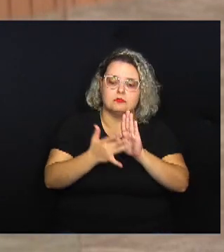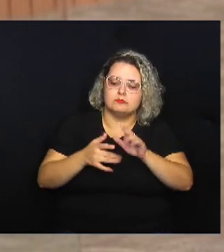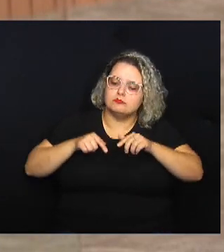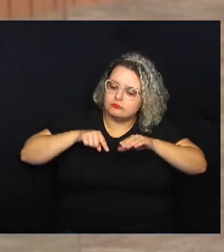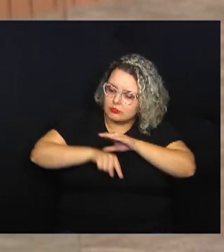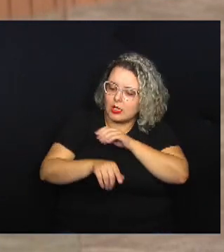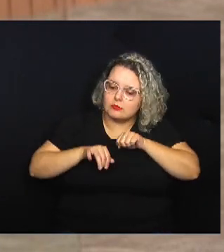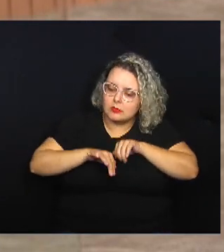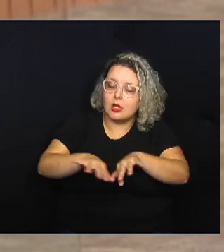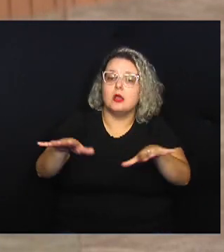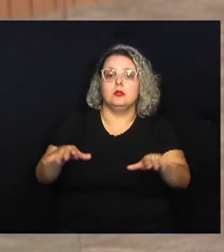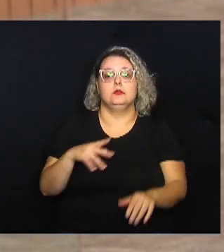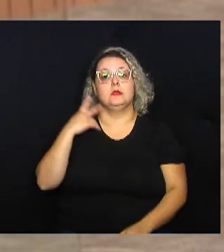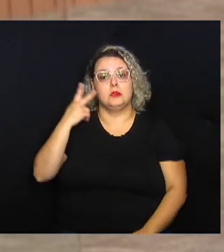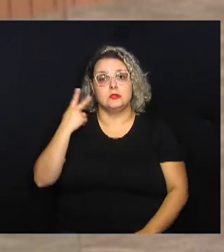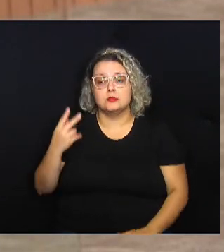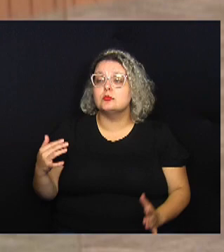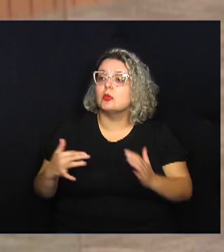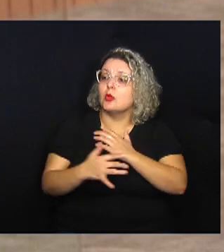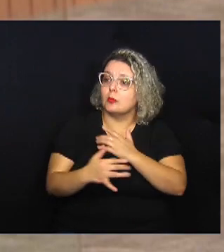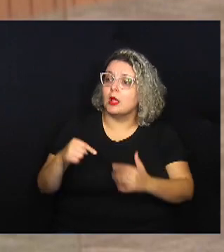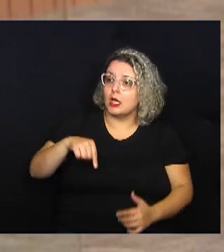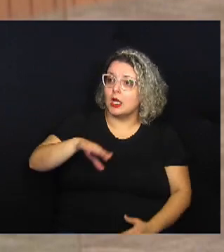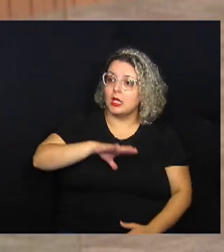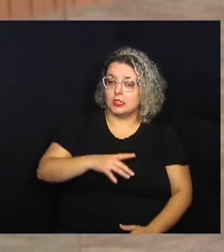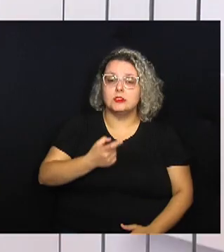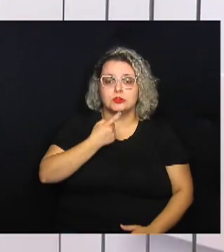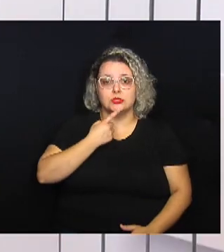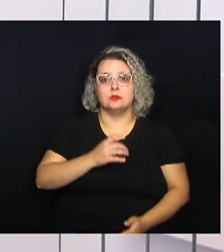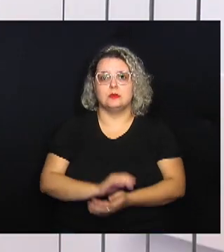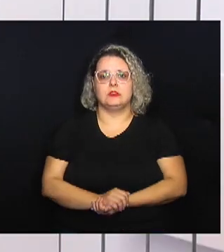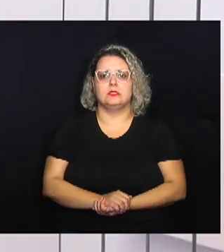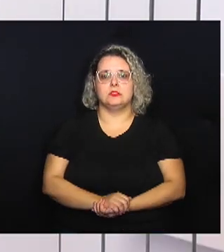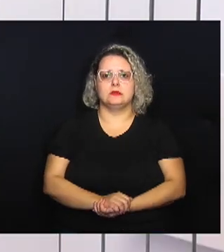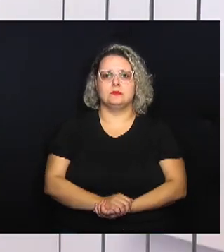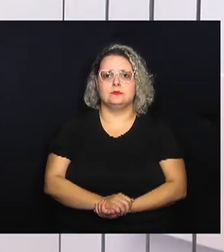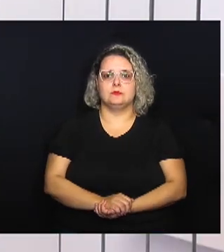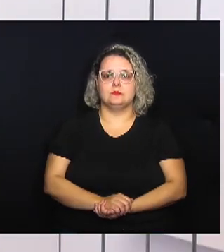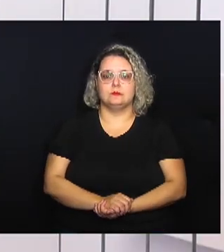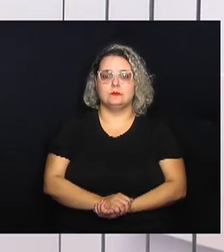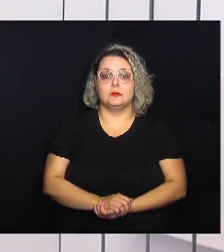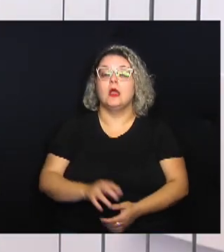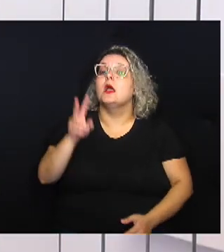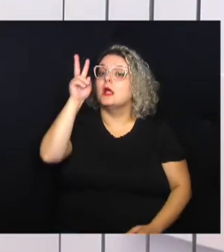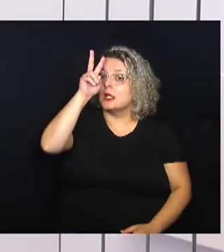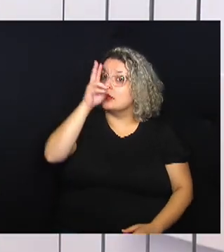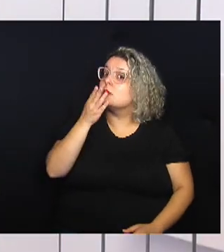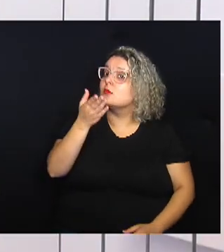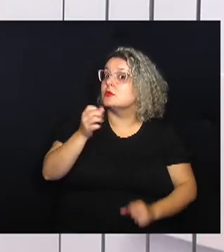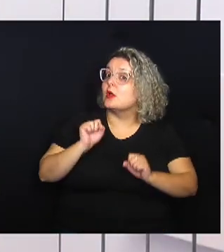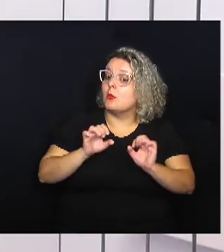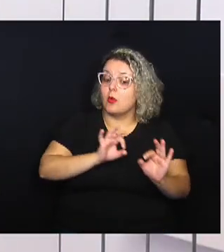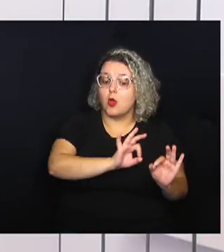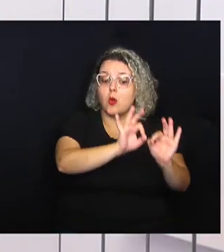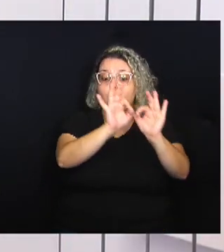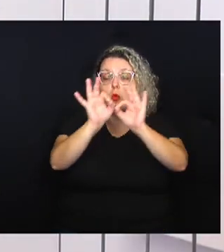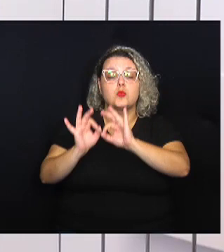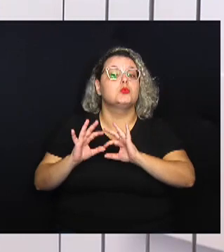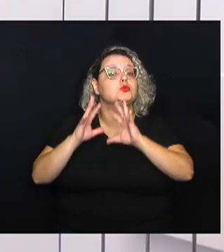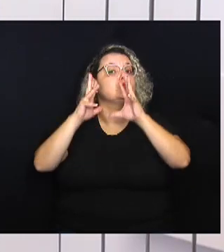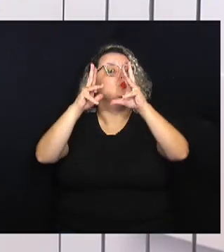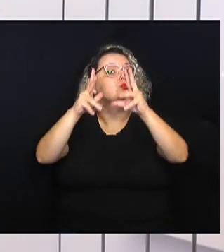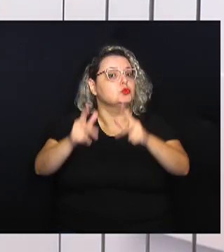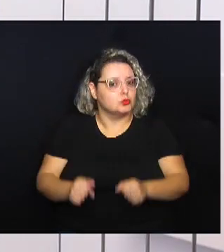nas políticas Urbanas aqui de campinas Lembrando que você pode acompanhar na